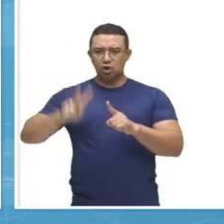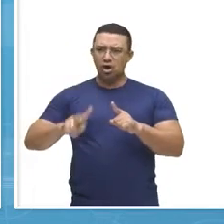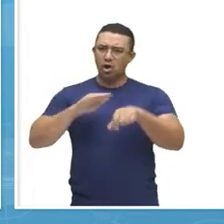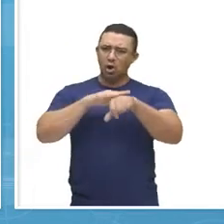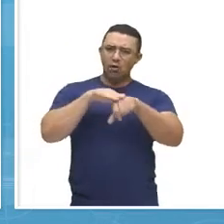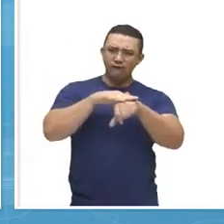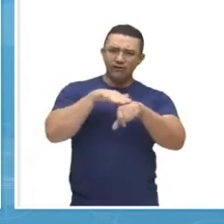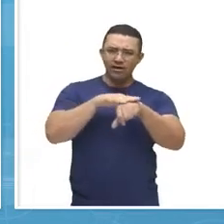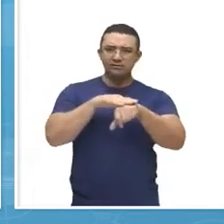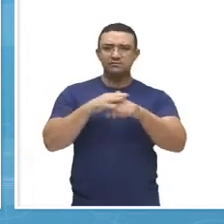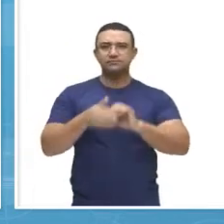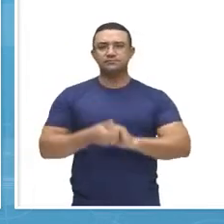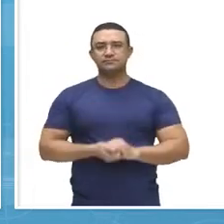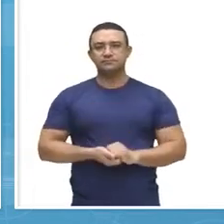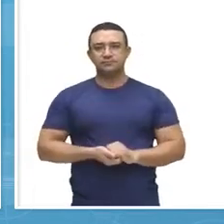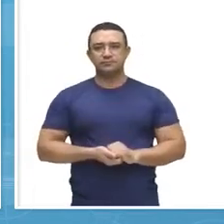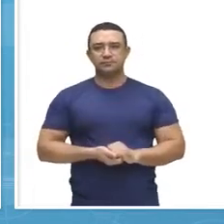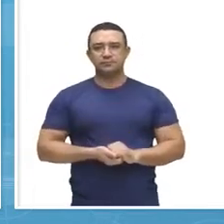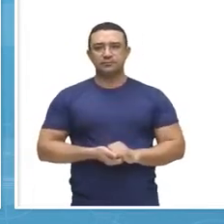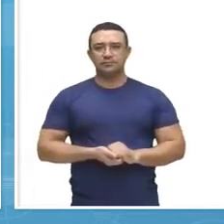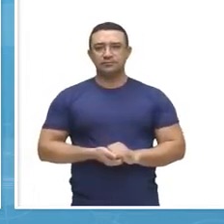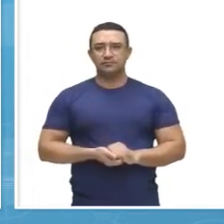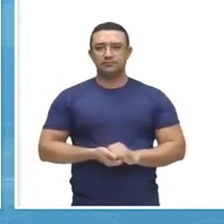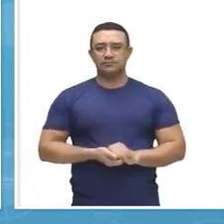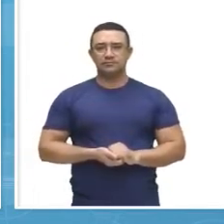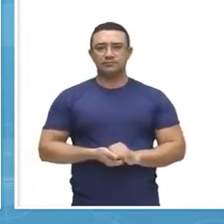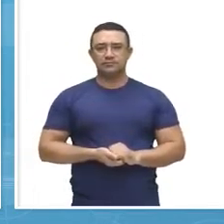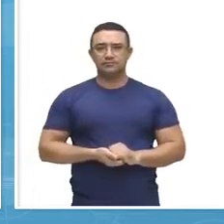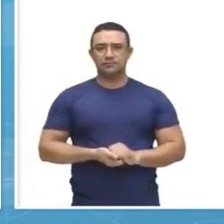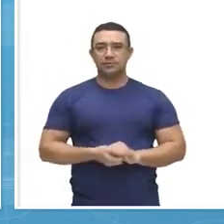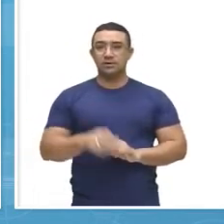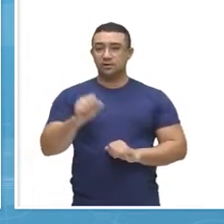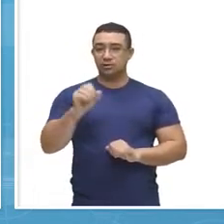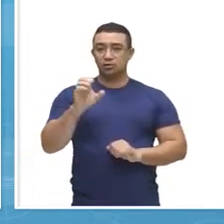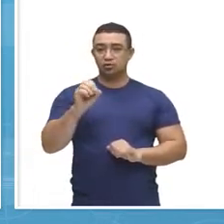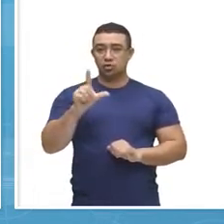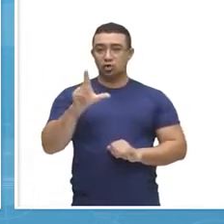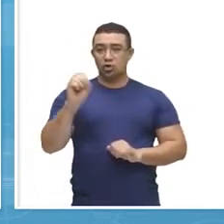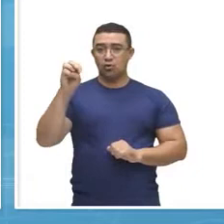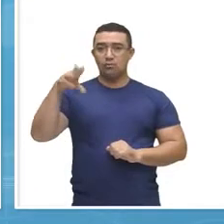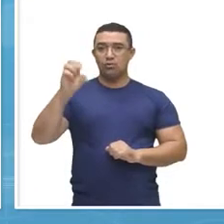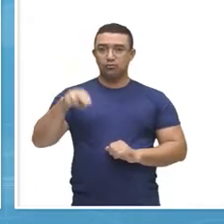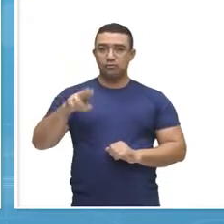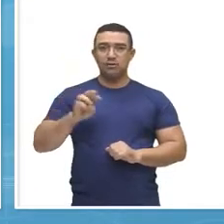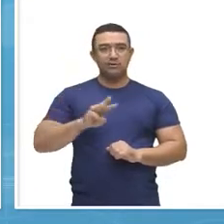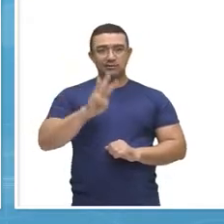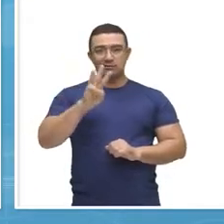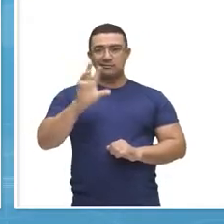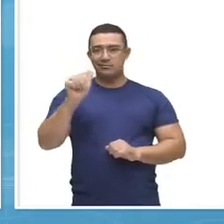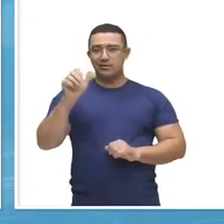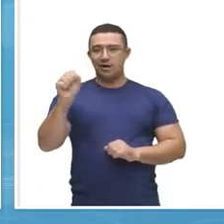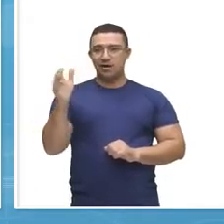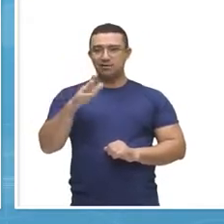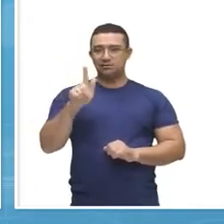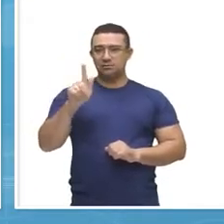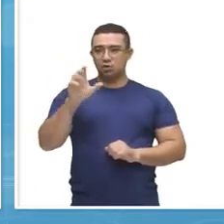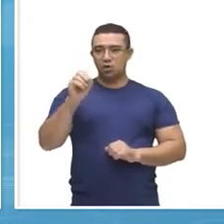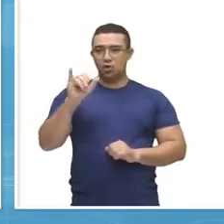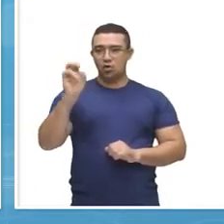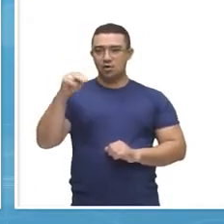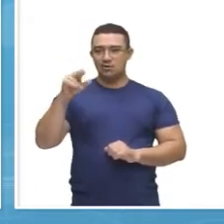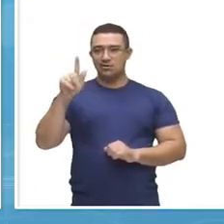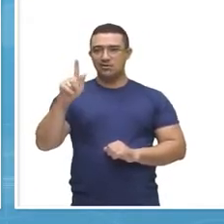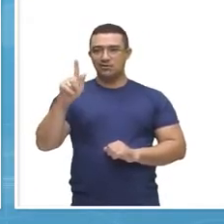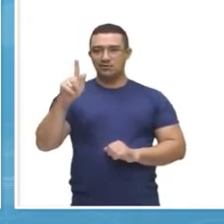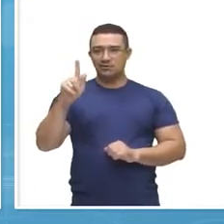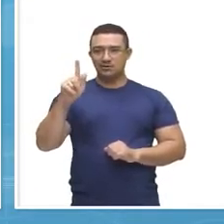Understanding the story, então entendendo a história. Solomon was going to school. Sim, ele estava indo para a escola. Solomon's cell phone ran out. Então, o telefone, ó,